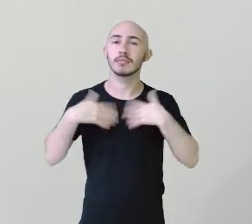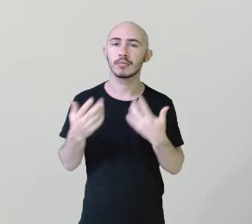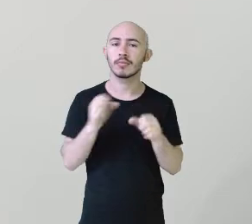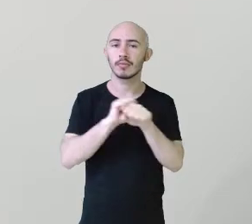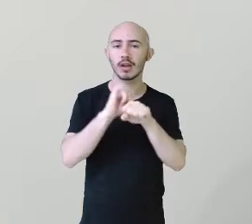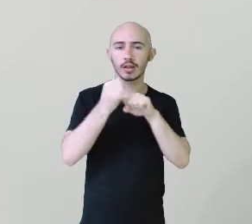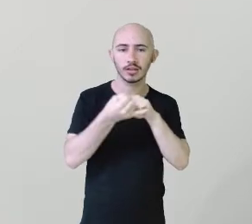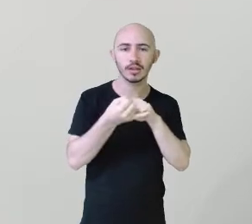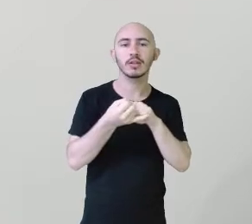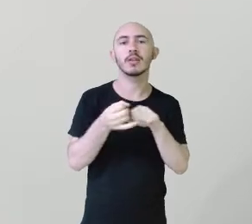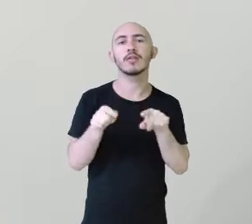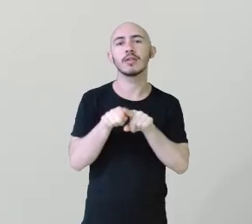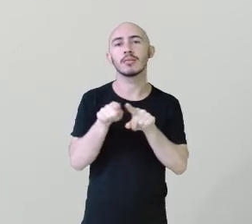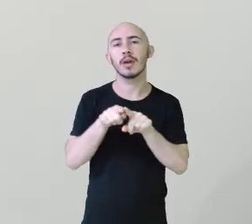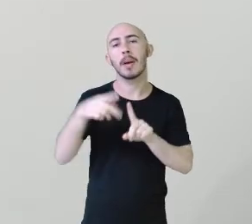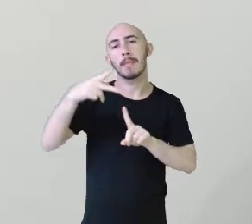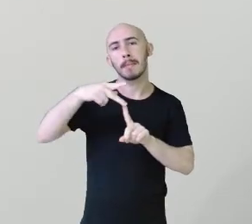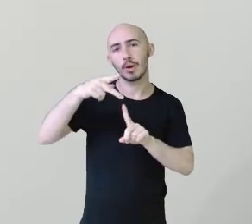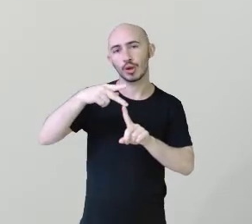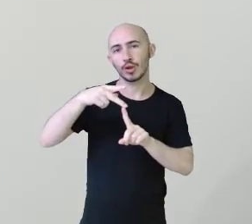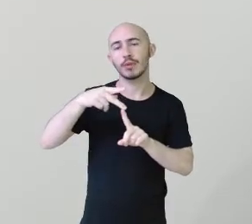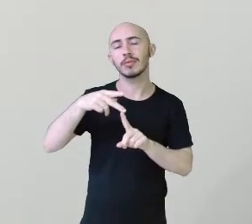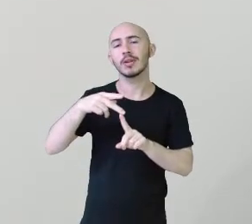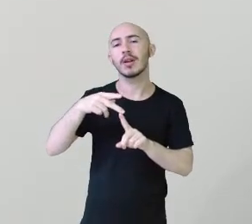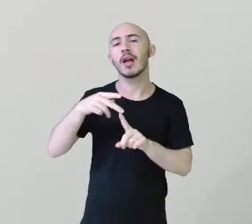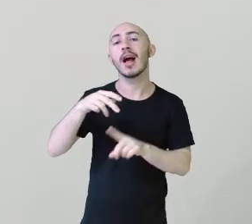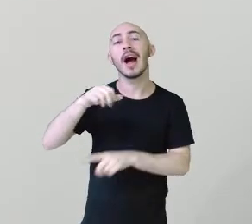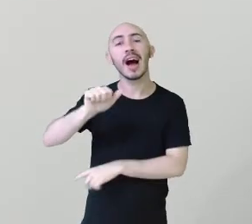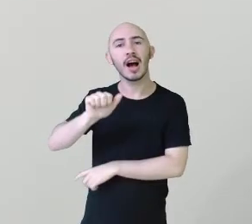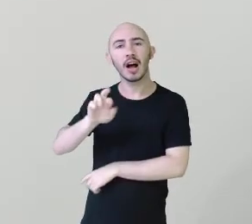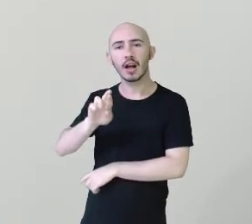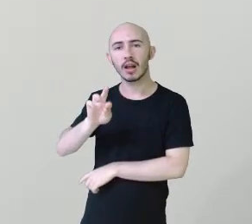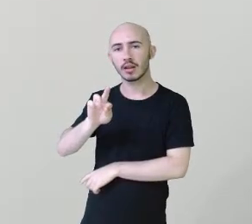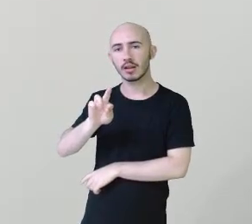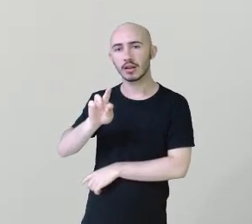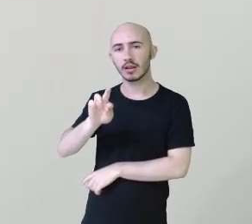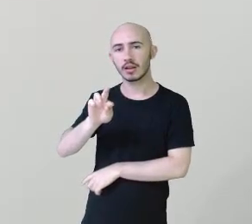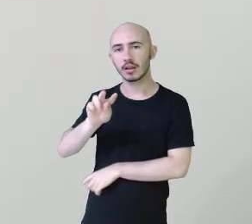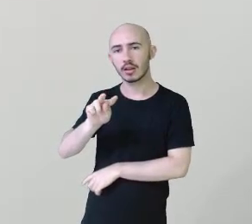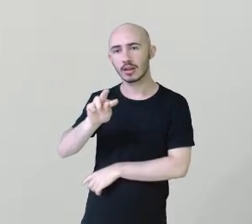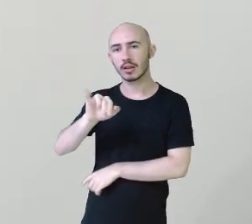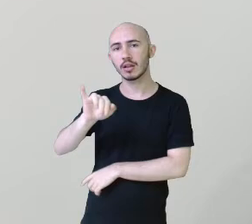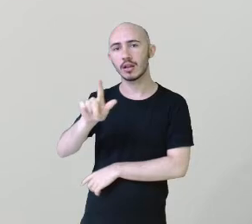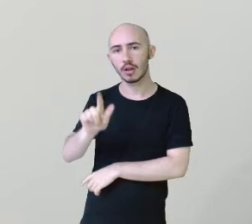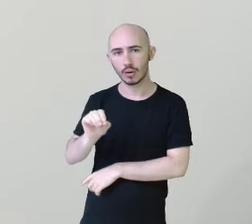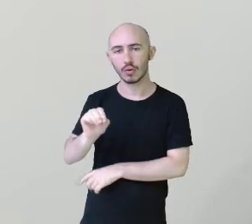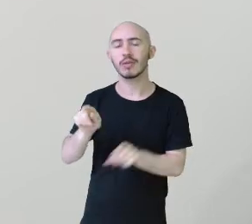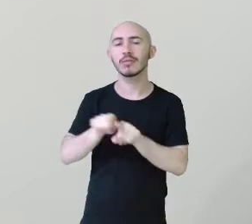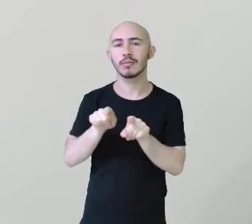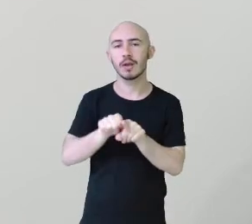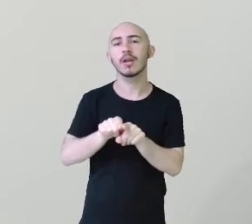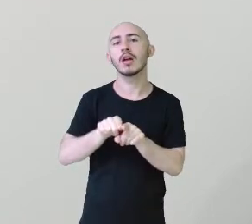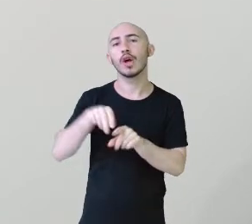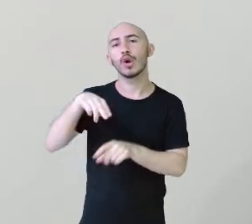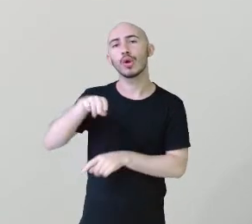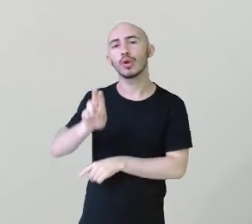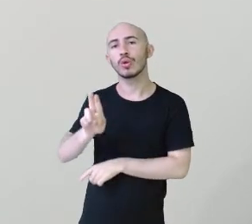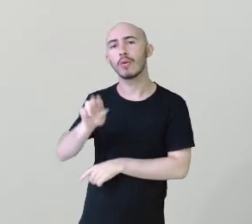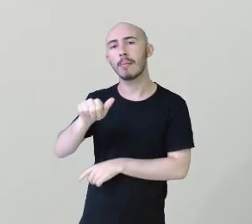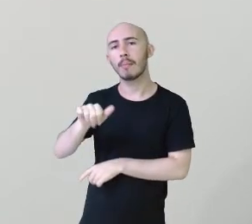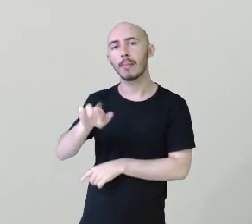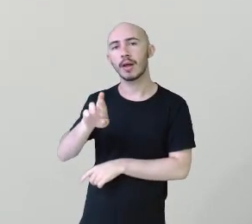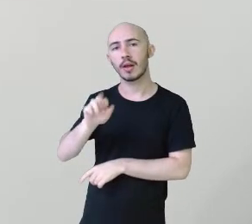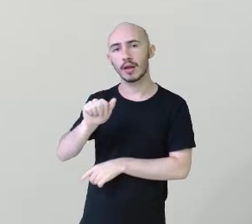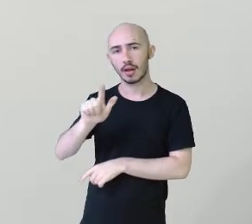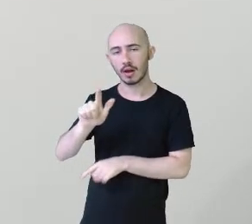adjetivo como o artigo, pronome e o numeral, ele acompanha o substantivo e ele precisa fazer